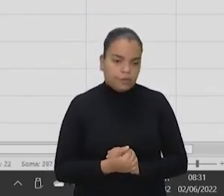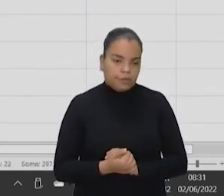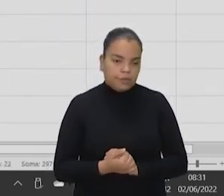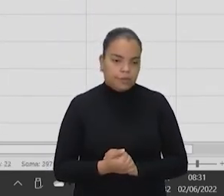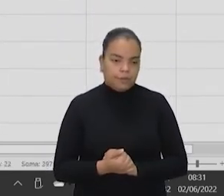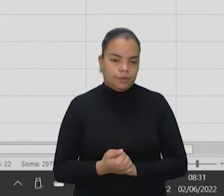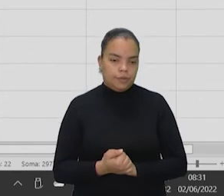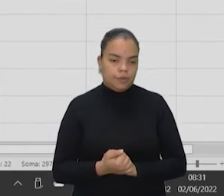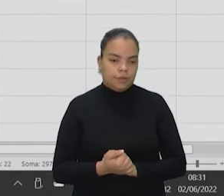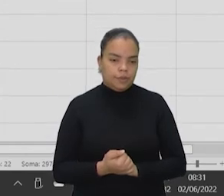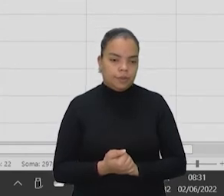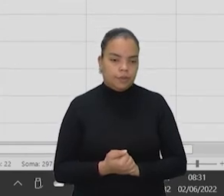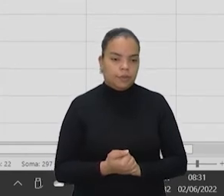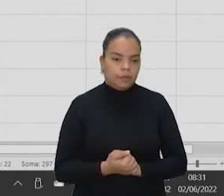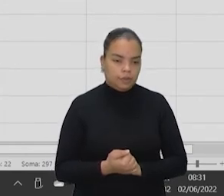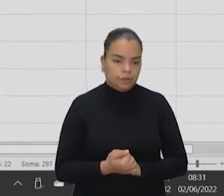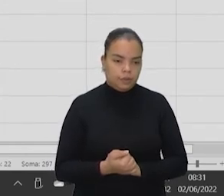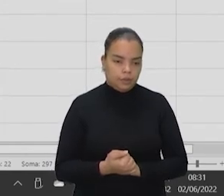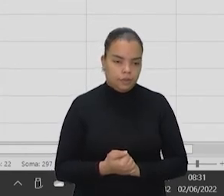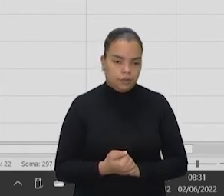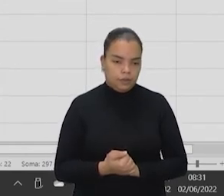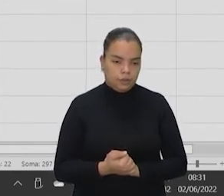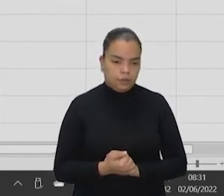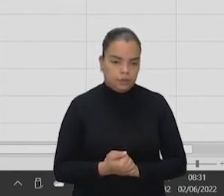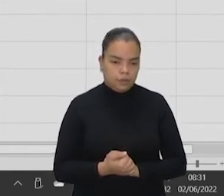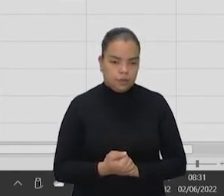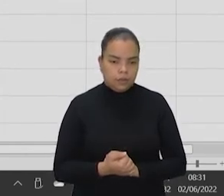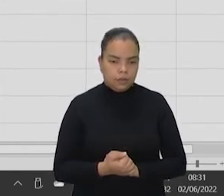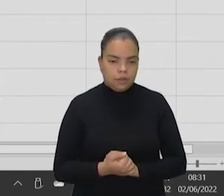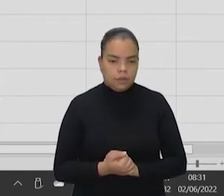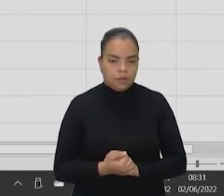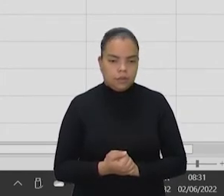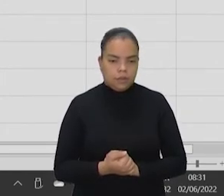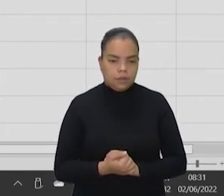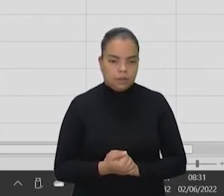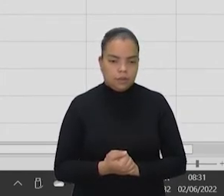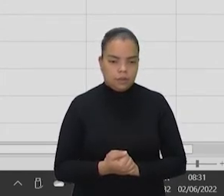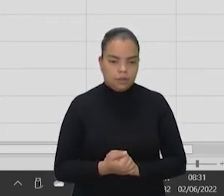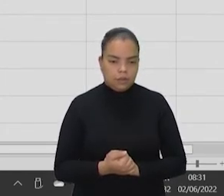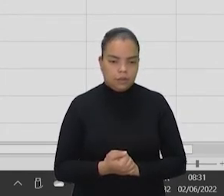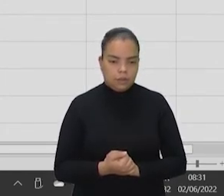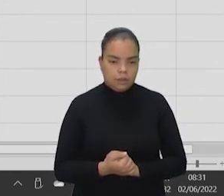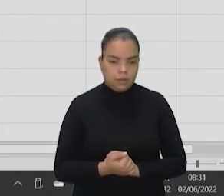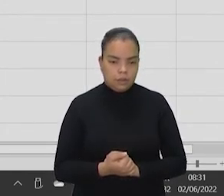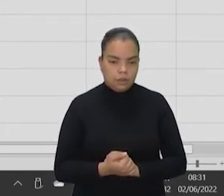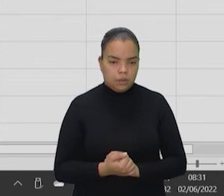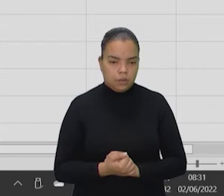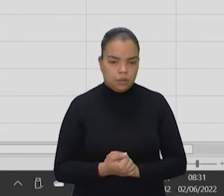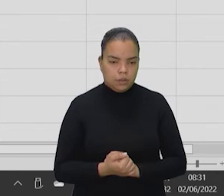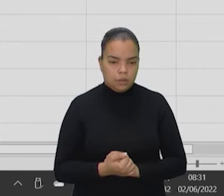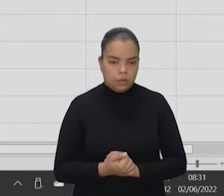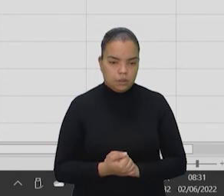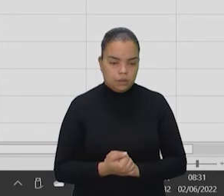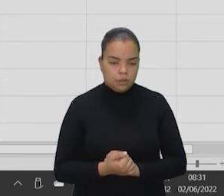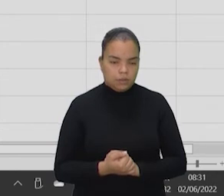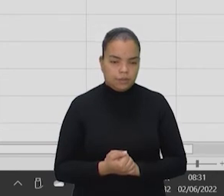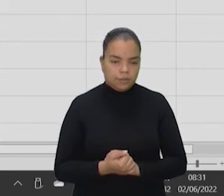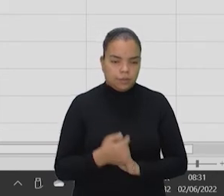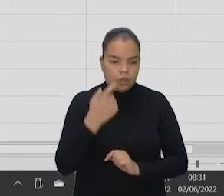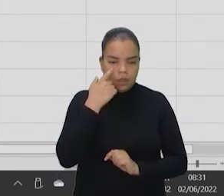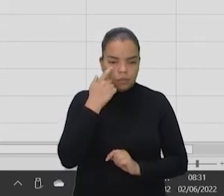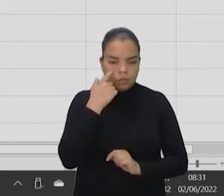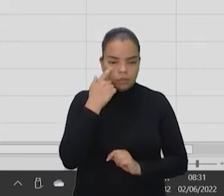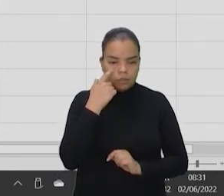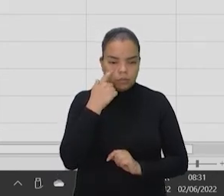vai. Isso, aqui, 24 meses. Vamos fazer o mesmo agora aqui para juro composto, ó. Você